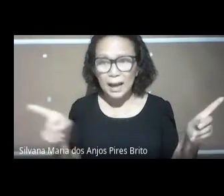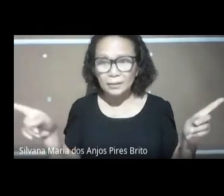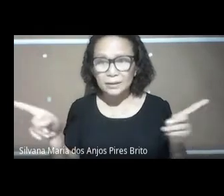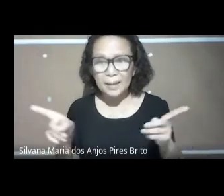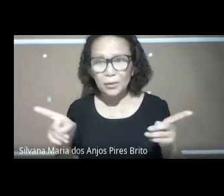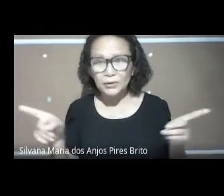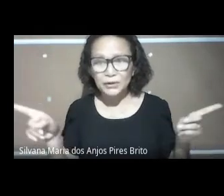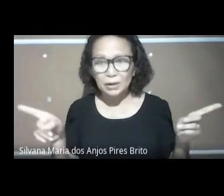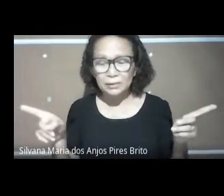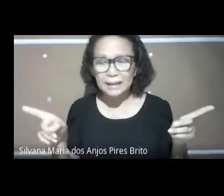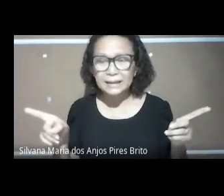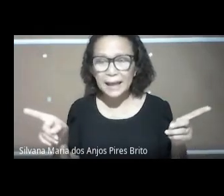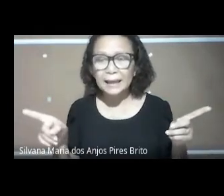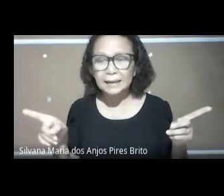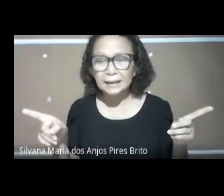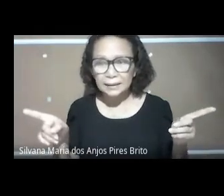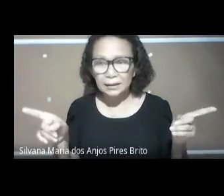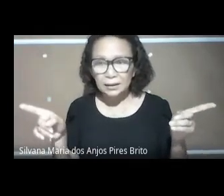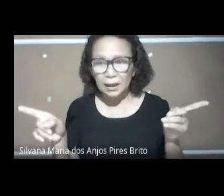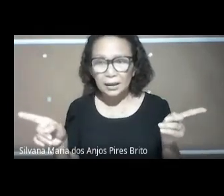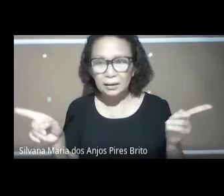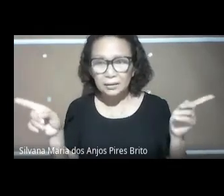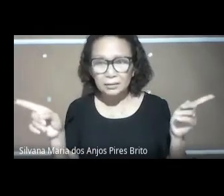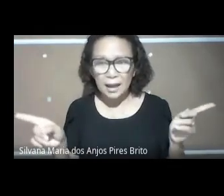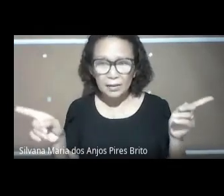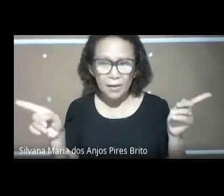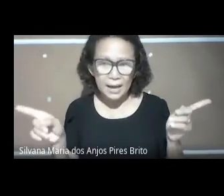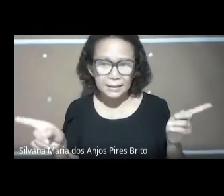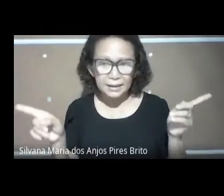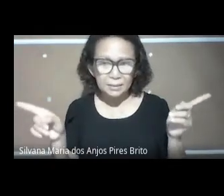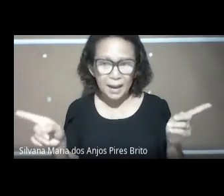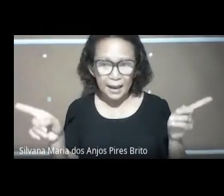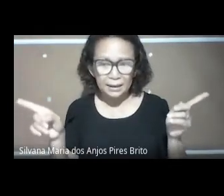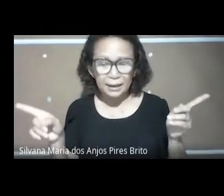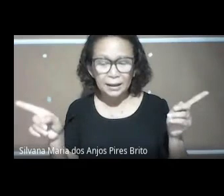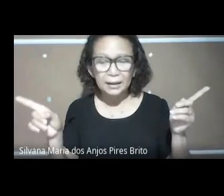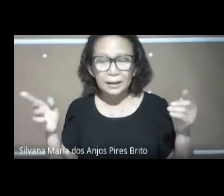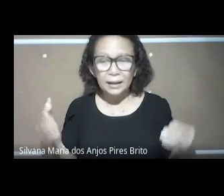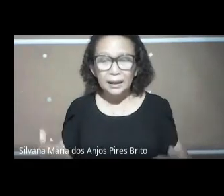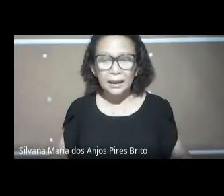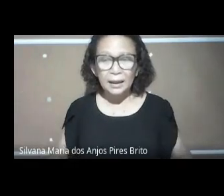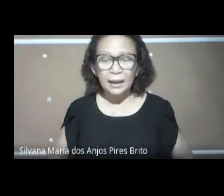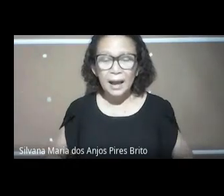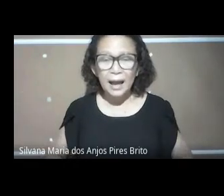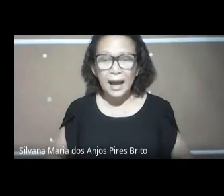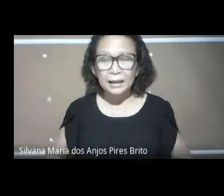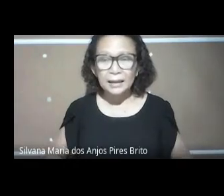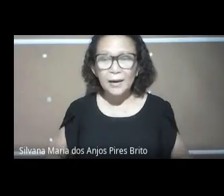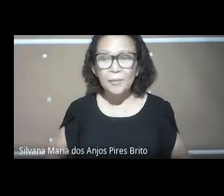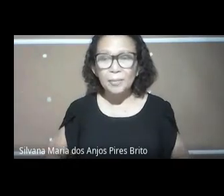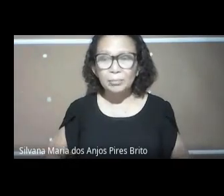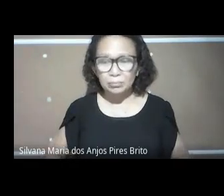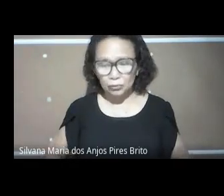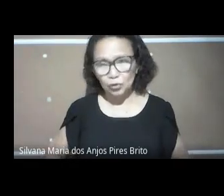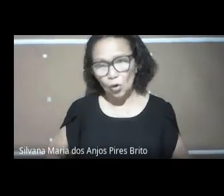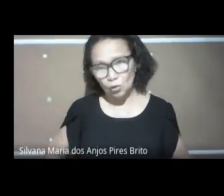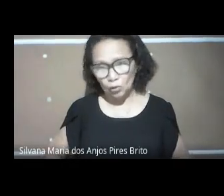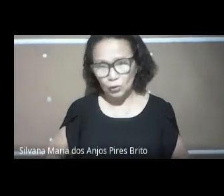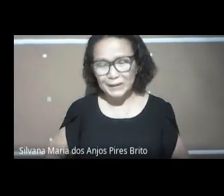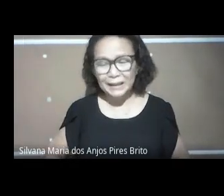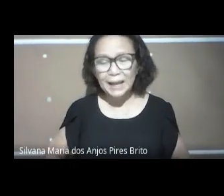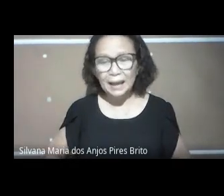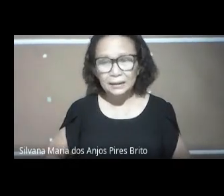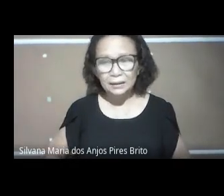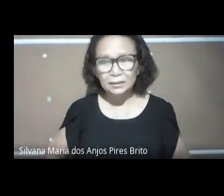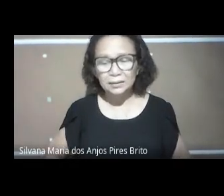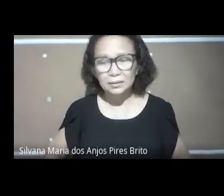dos lados a posição está certa, né? Está quase simétrica, e até o tronco,